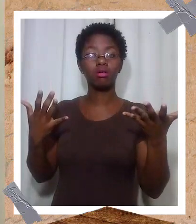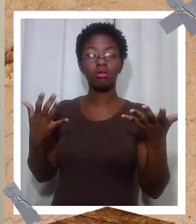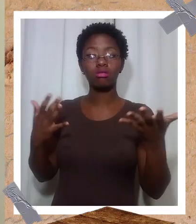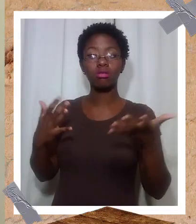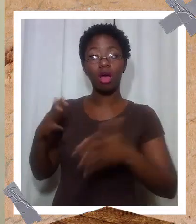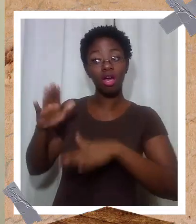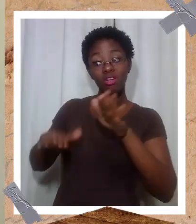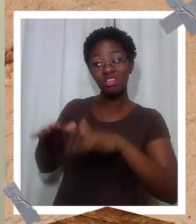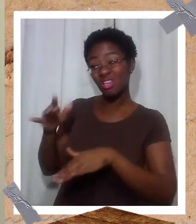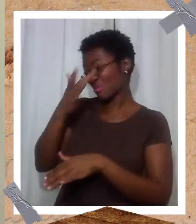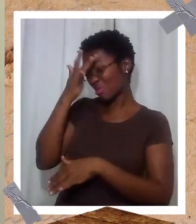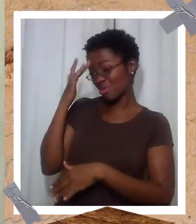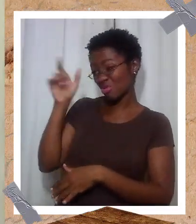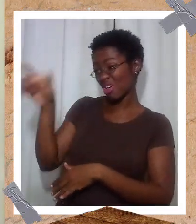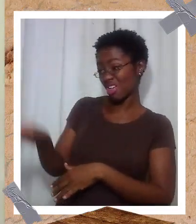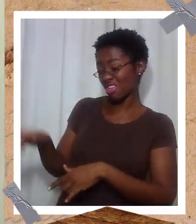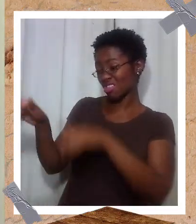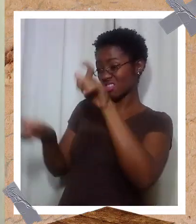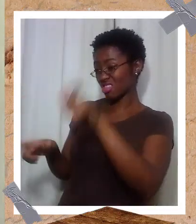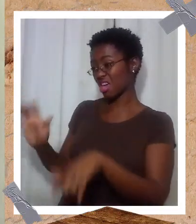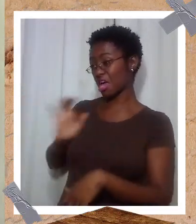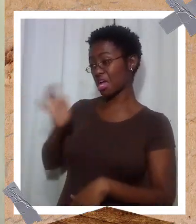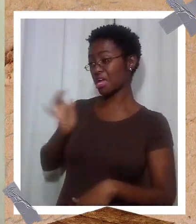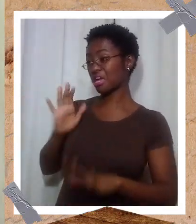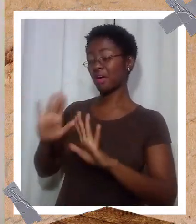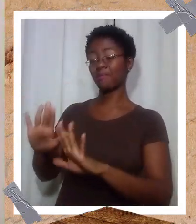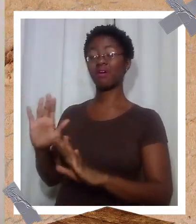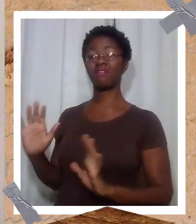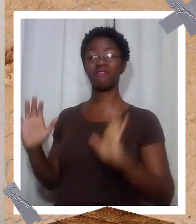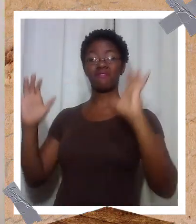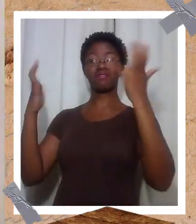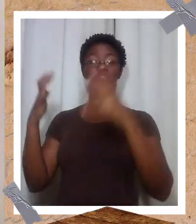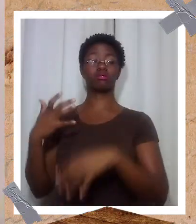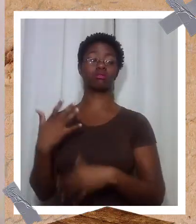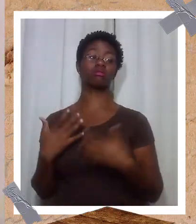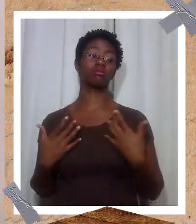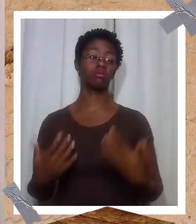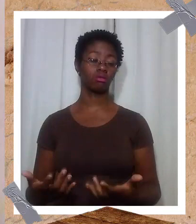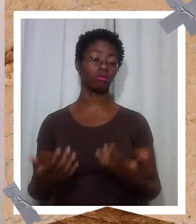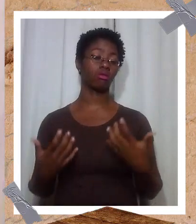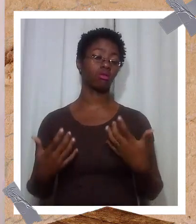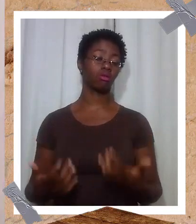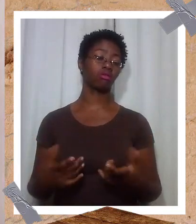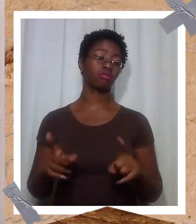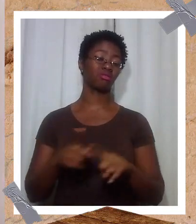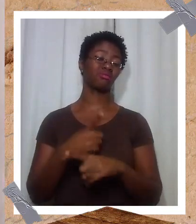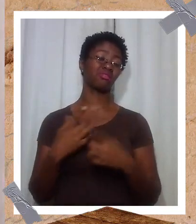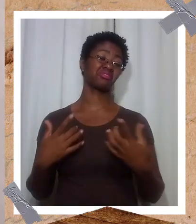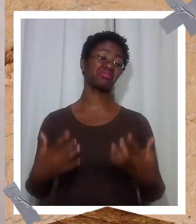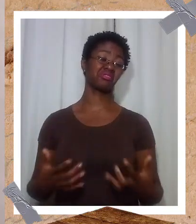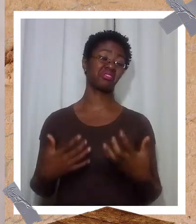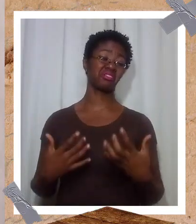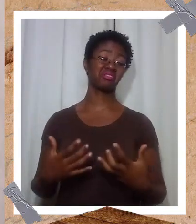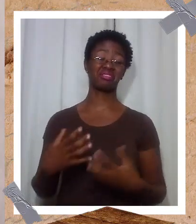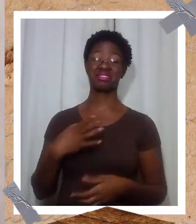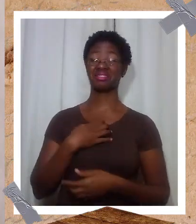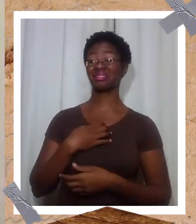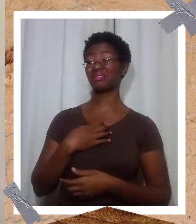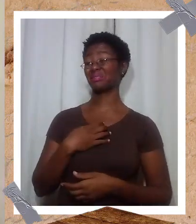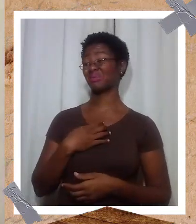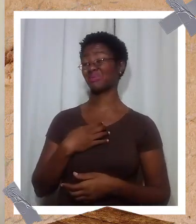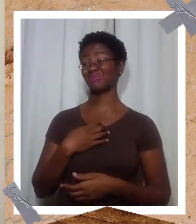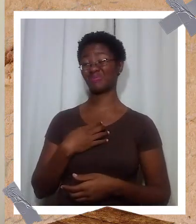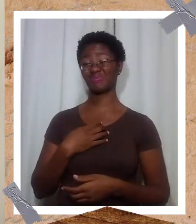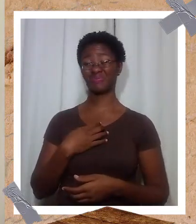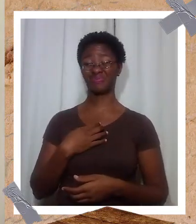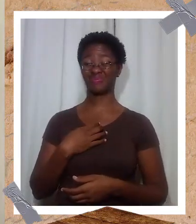no meio de pessoas bilionárias. Era uma festa chata, com gente chata, e eu não me senti bem. E não era porque eu